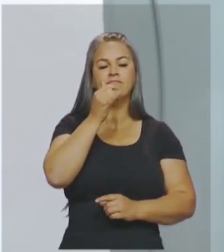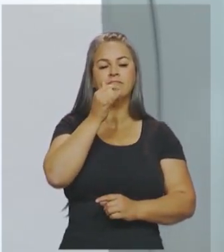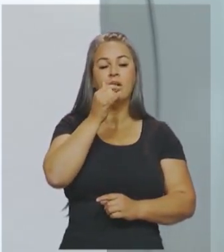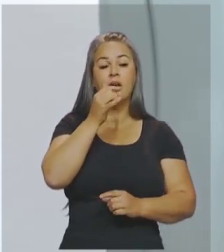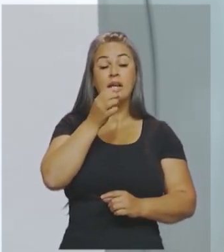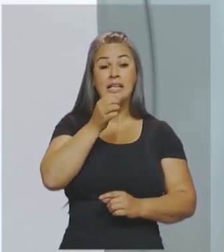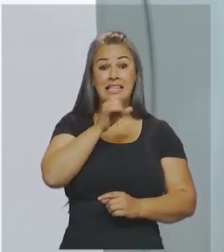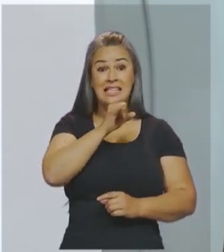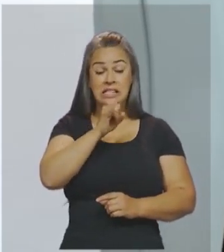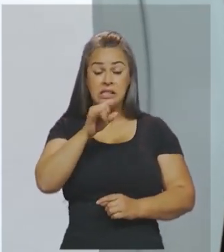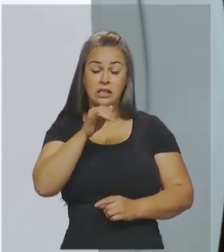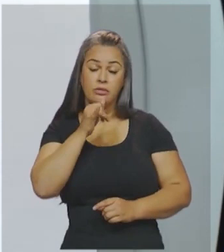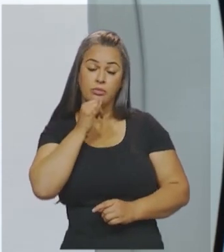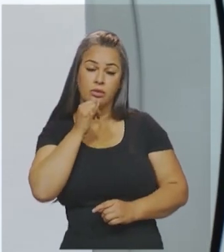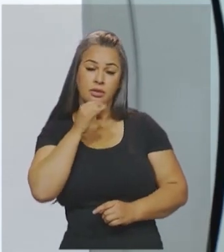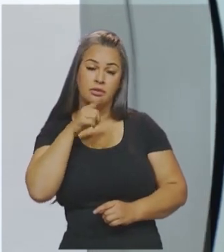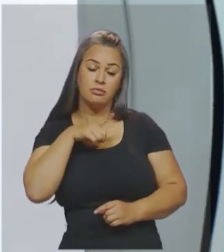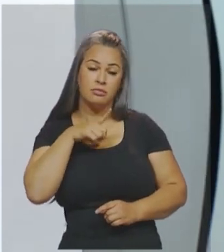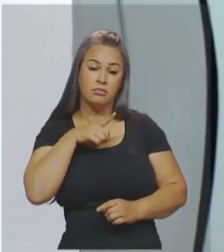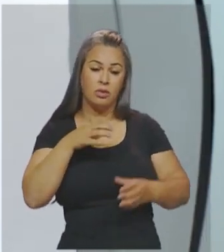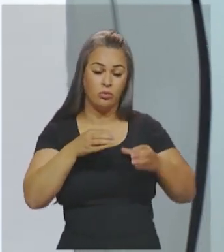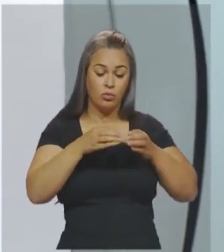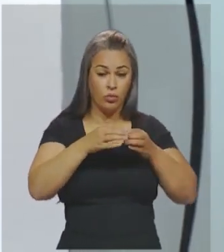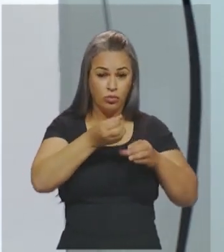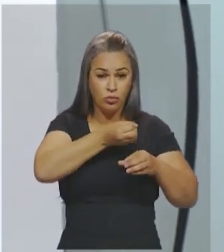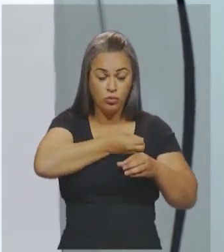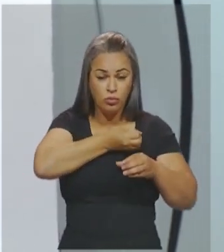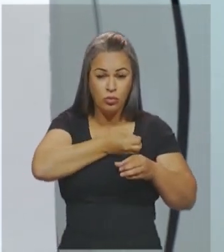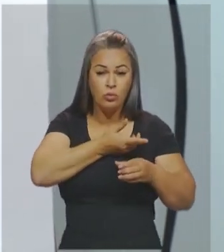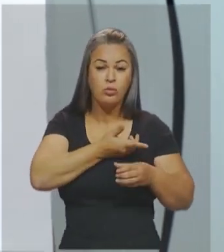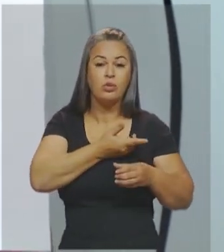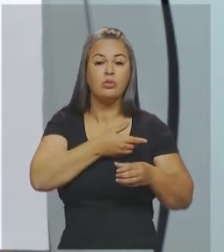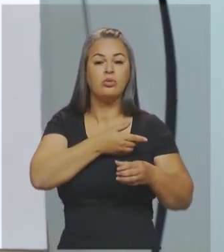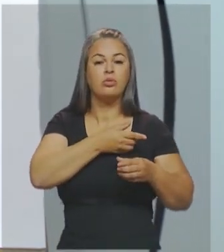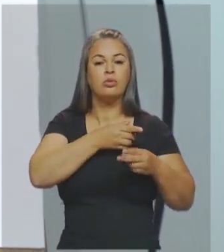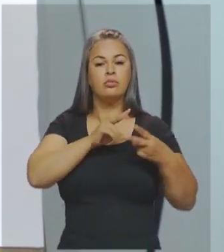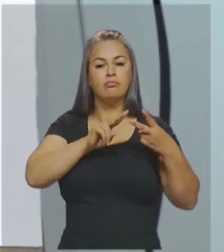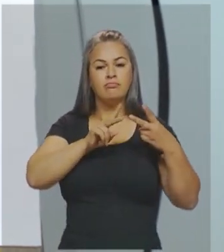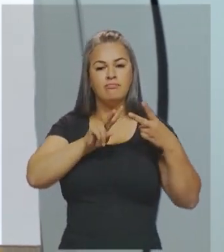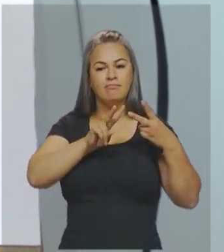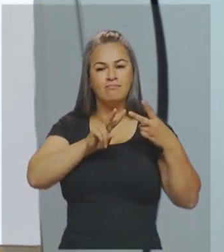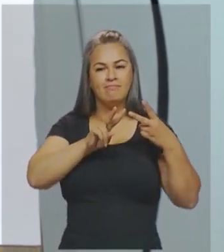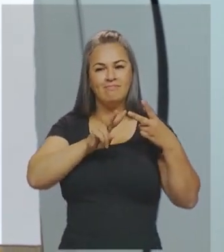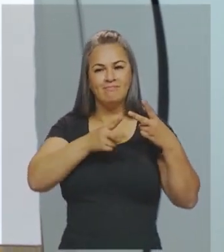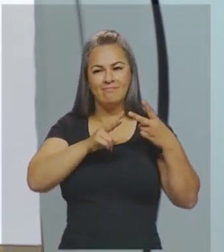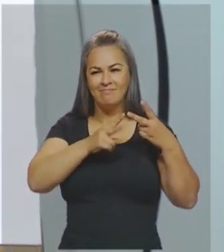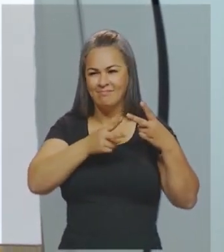ímpar, quando a gente fala de quantidade ímpar, a posição, vou colocar